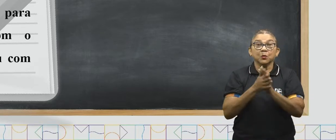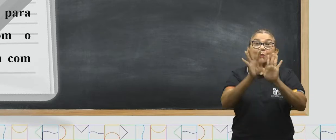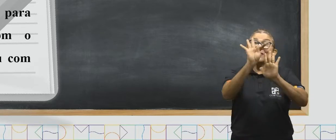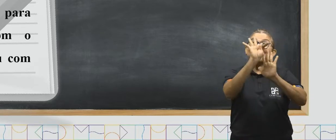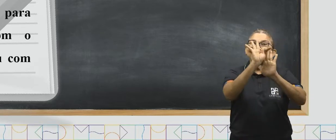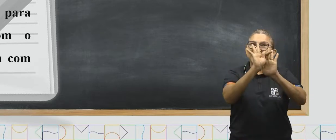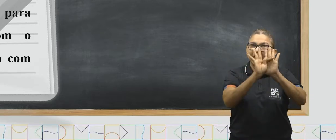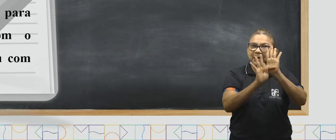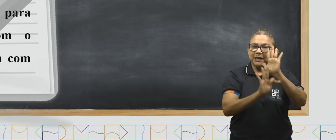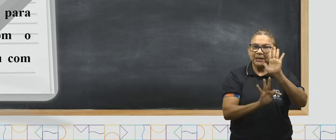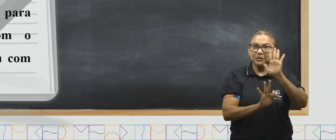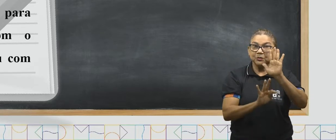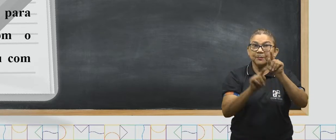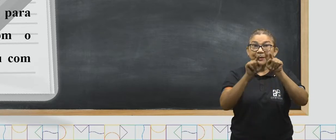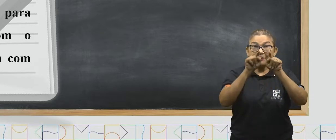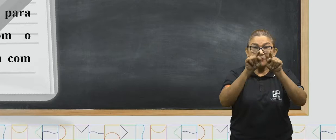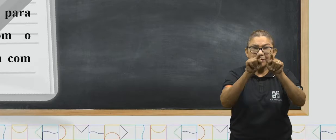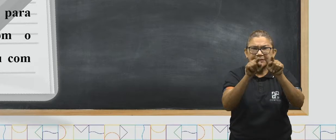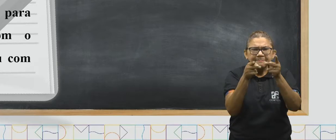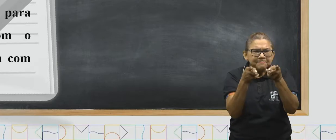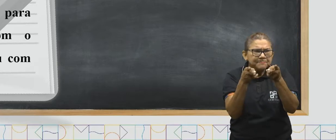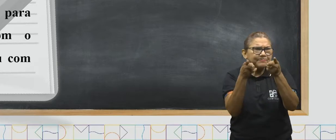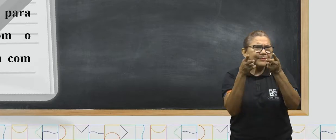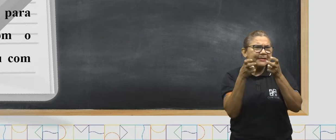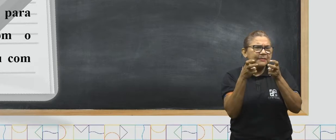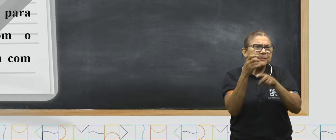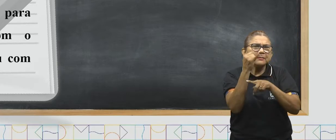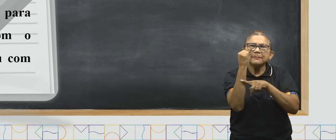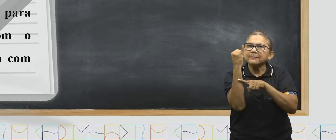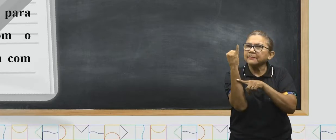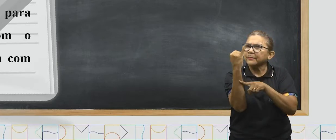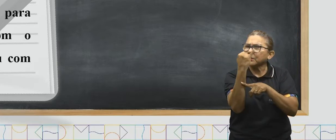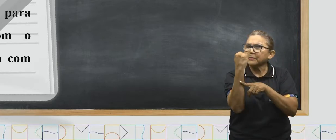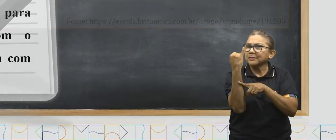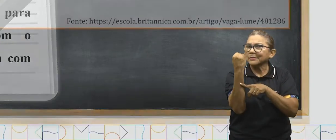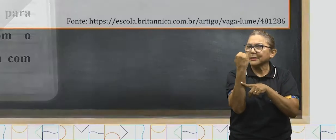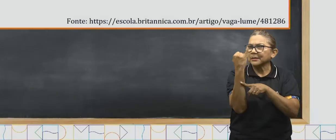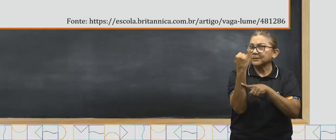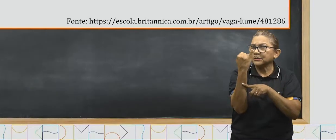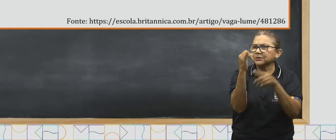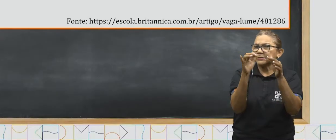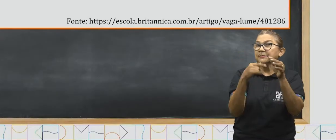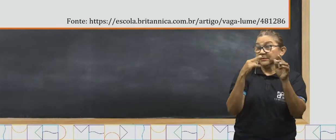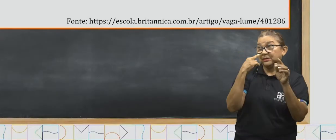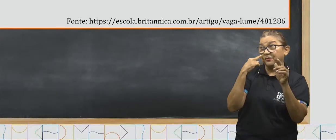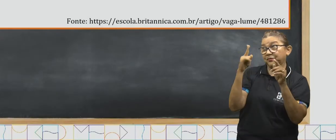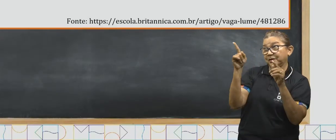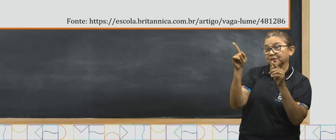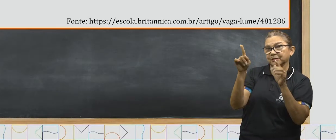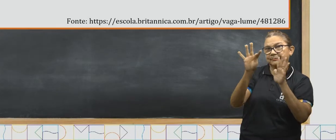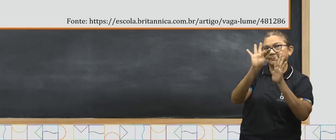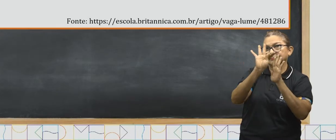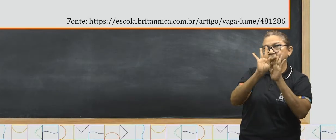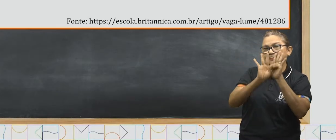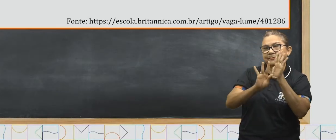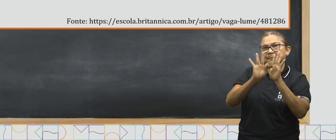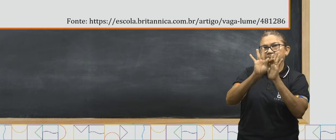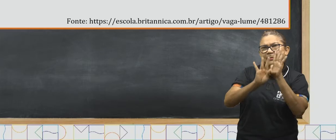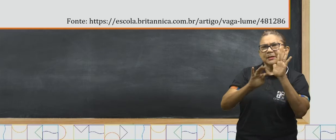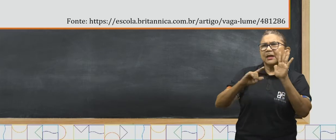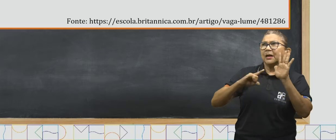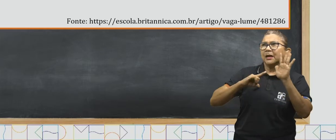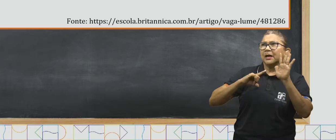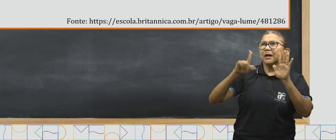texto para que você consiga perceber a importância desse assunto. Veja, este texto